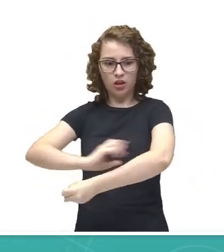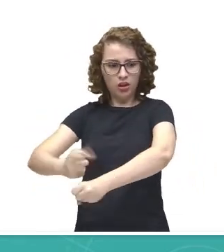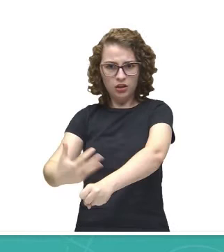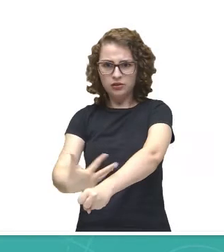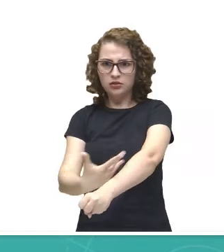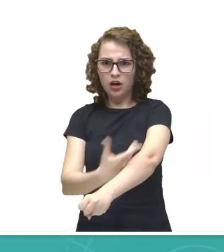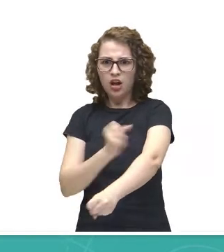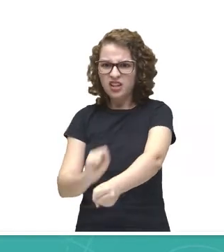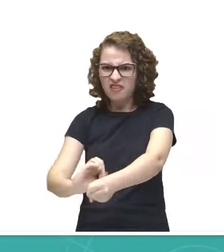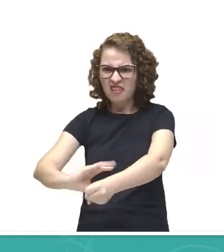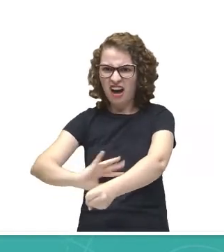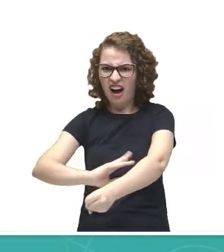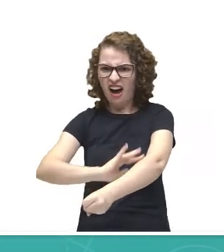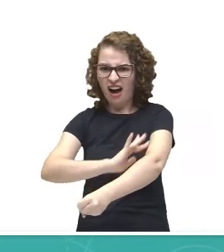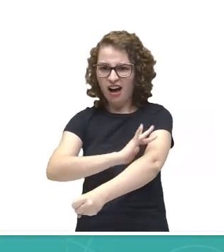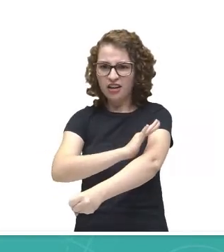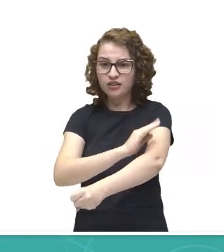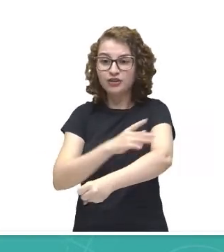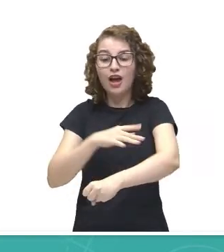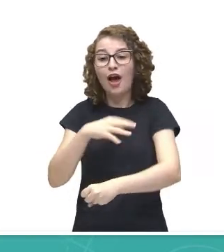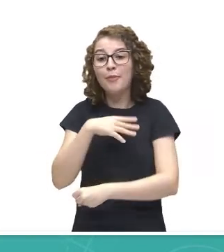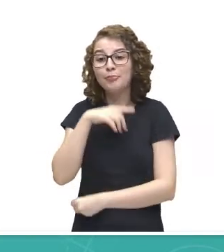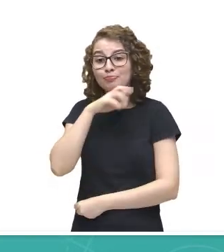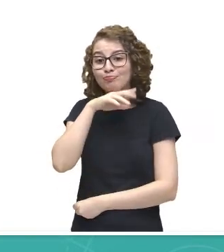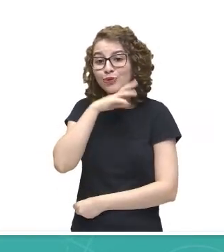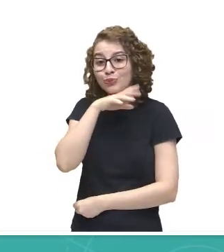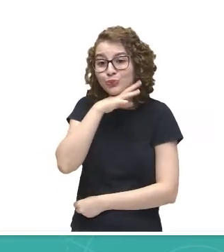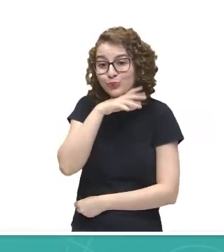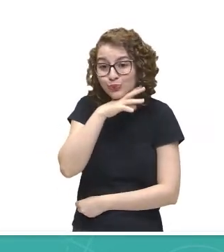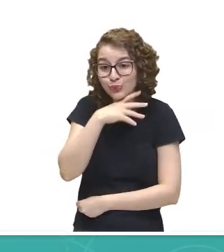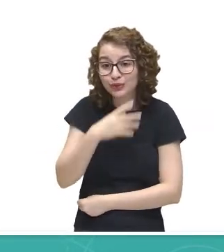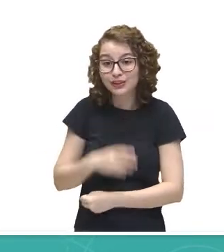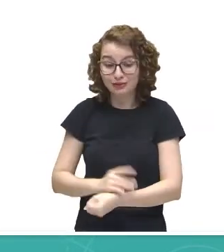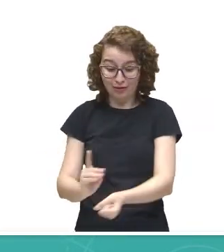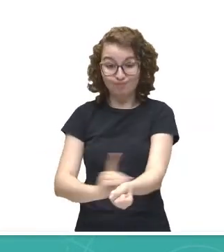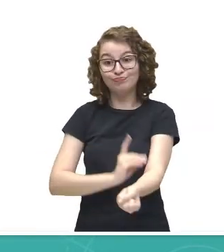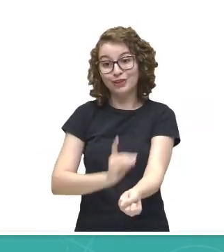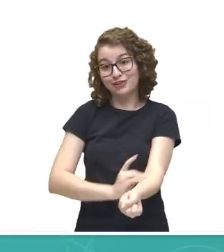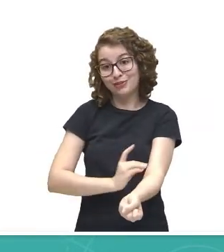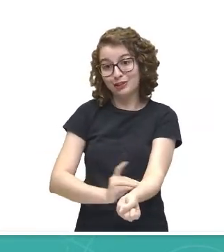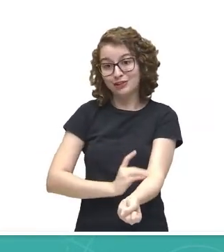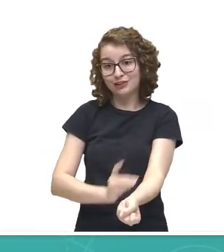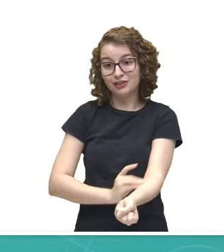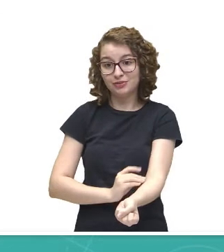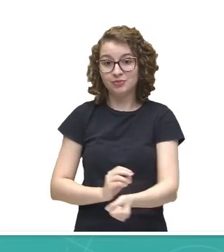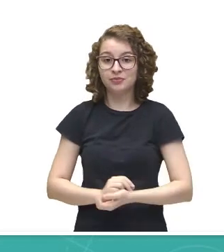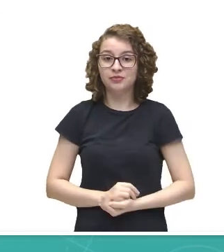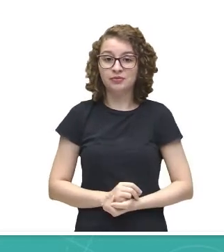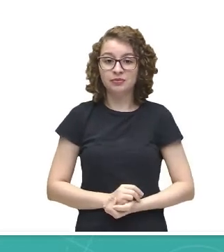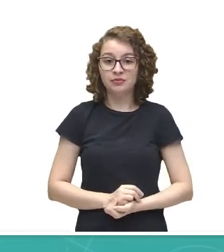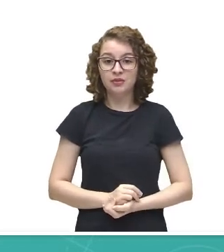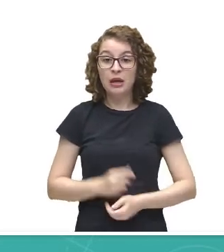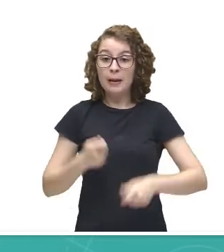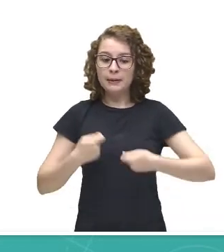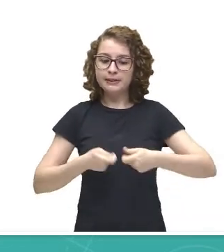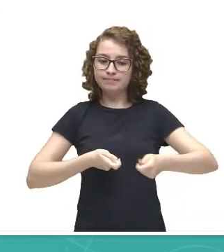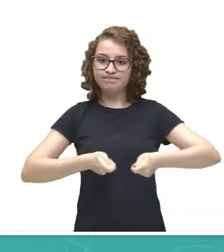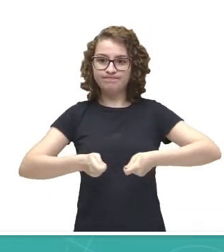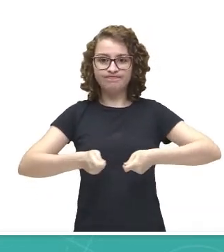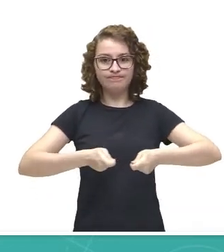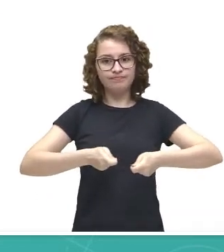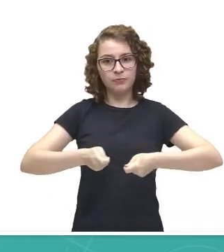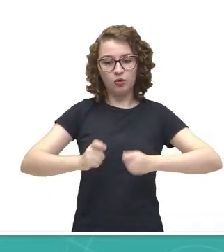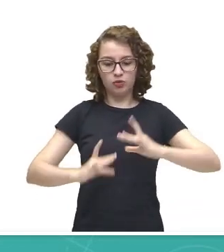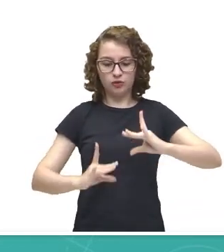é muito ruim, né, que vai causar o que aí? A diabetes, tá? Então a gente precisa também ter um controle, não é só quem